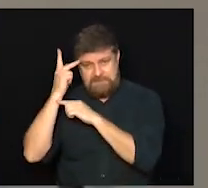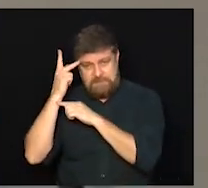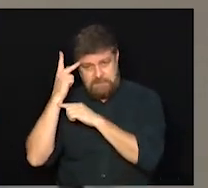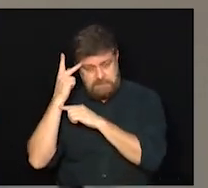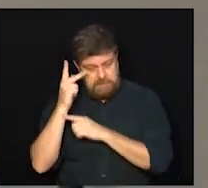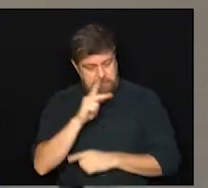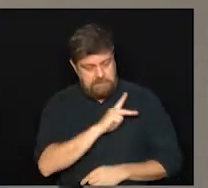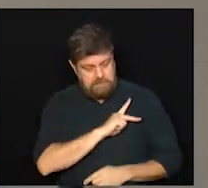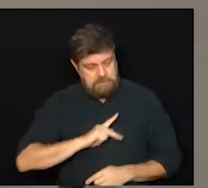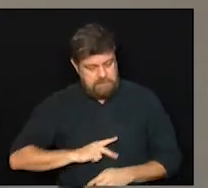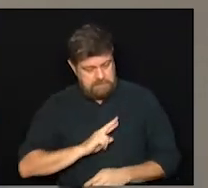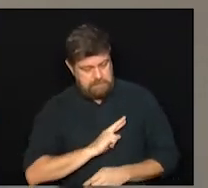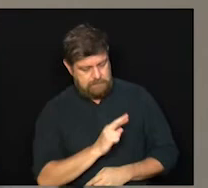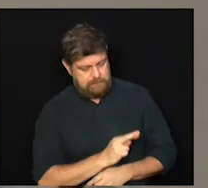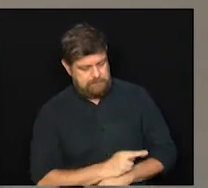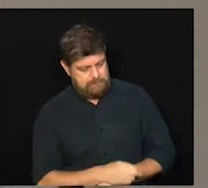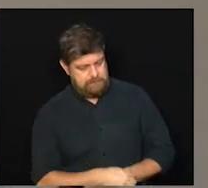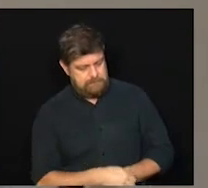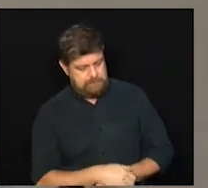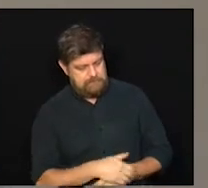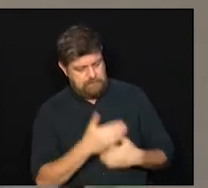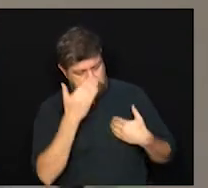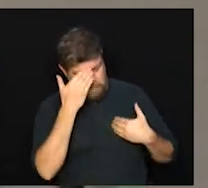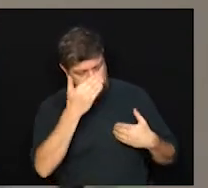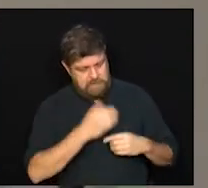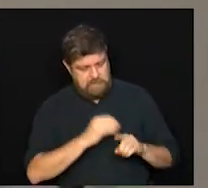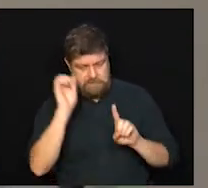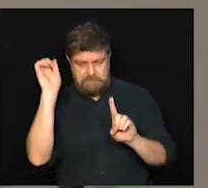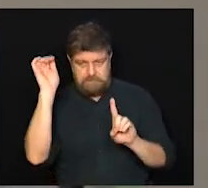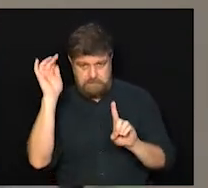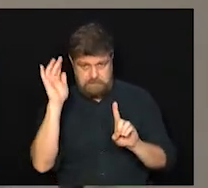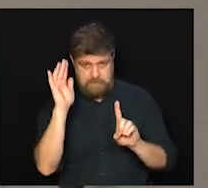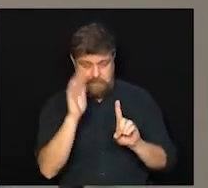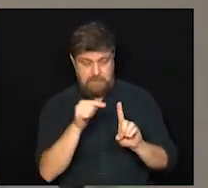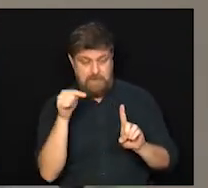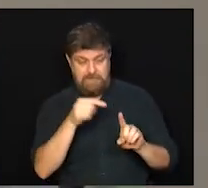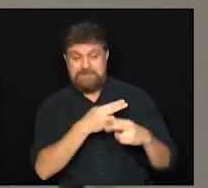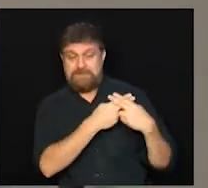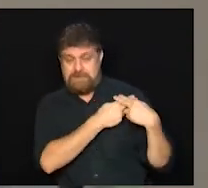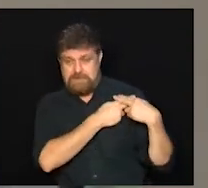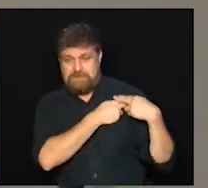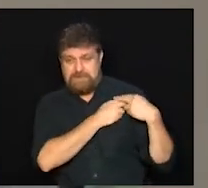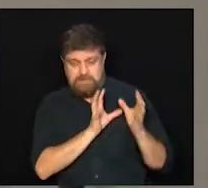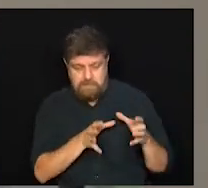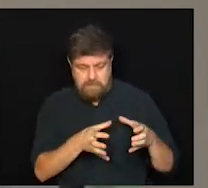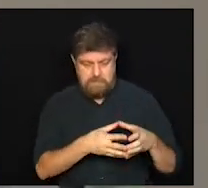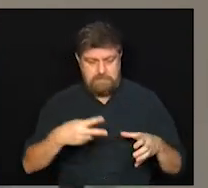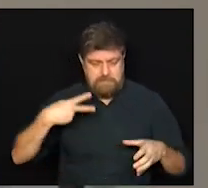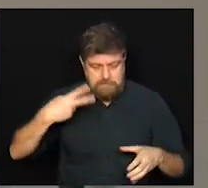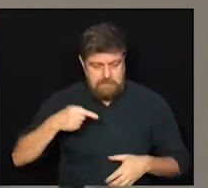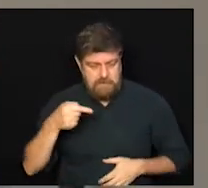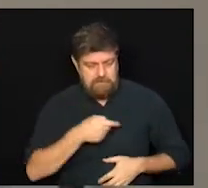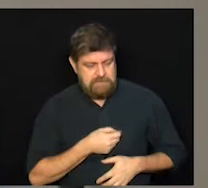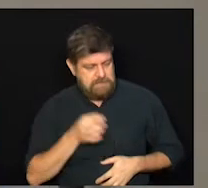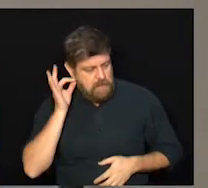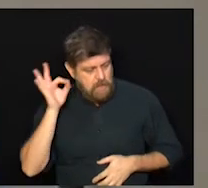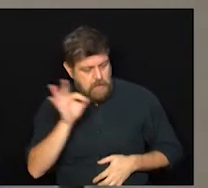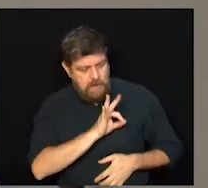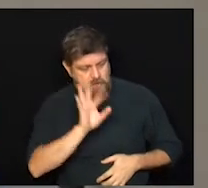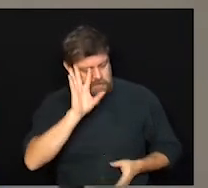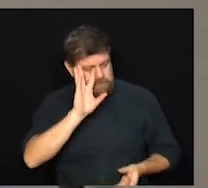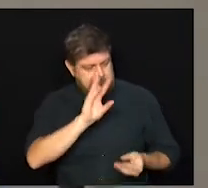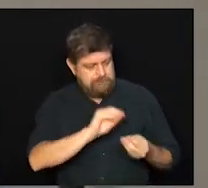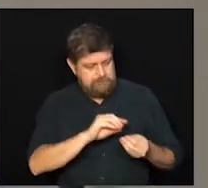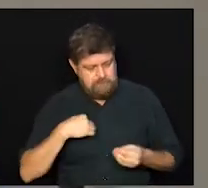presidente. Desejo aí que Deus também te abençoe, você à frente dessa comissão, que você possa aí apresentar ótimos resultados e nós